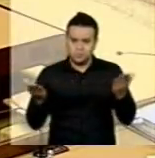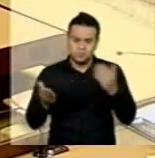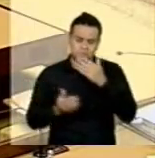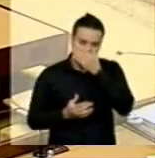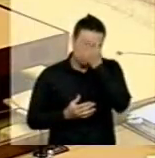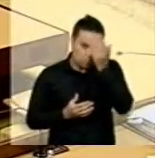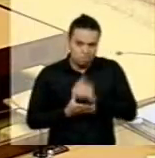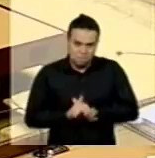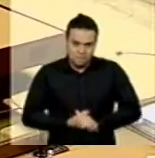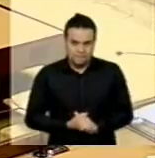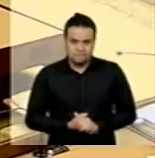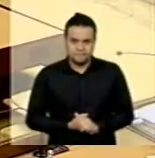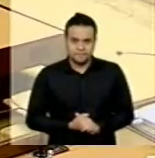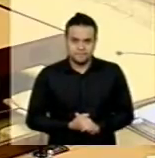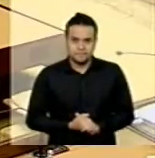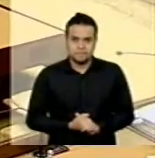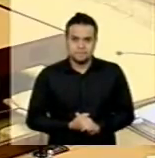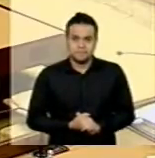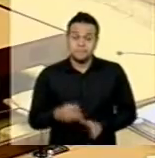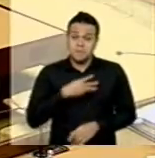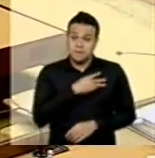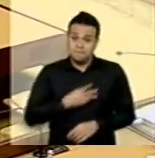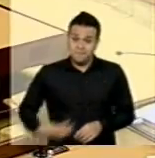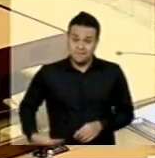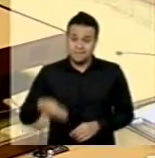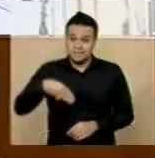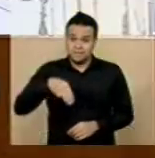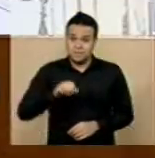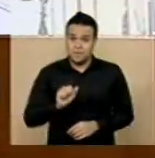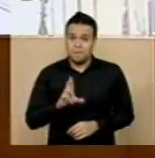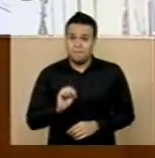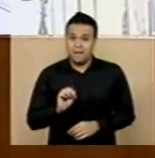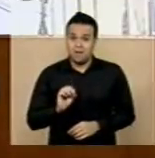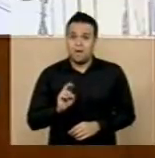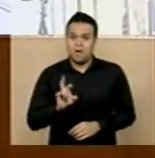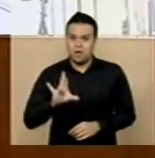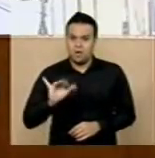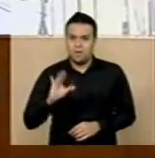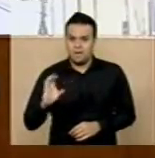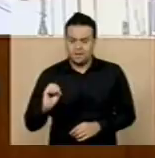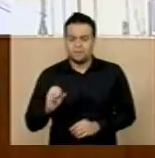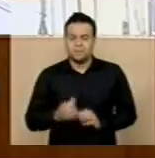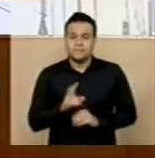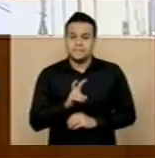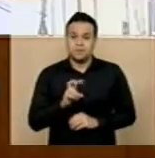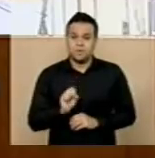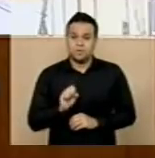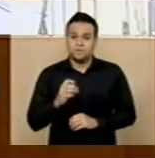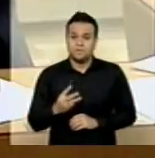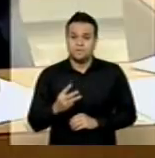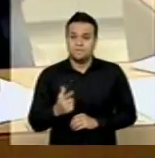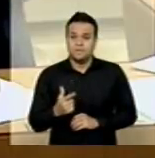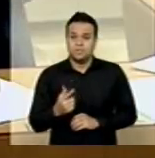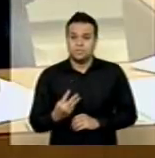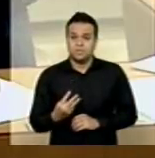Excelência. Ministro Marco Aurélio, com a palavra para o voto na ação direta de inconstitucionalidade 5823.